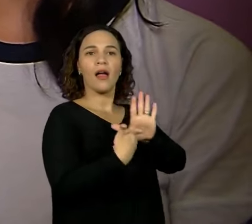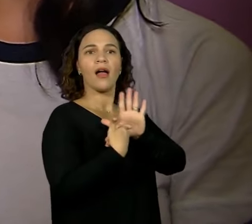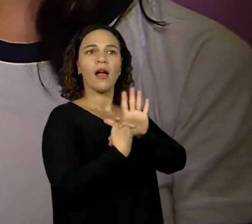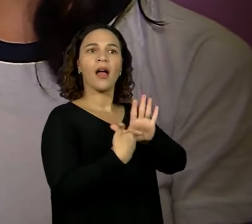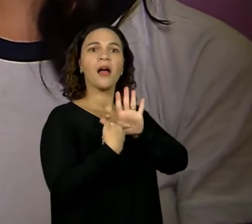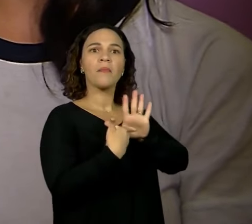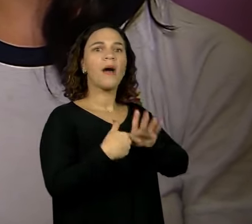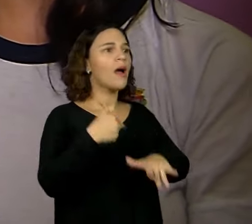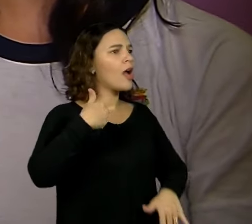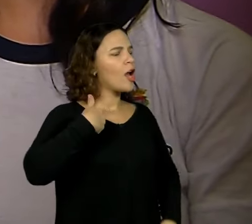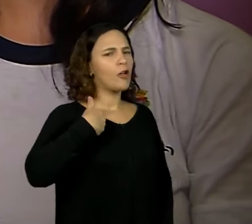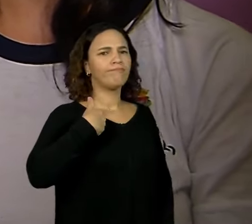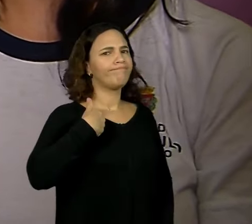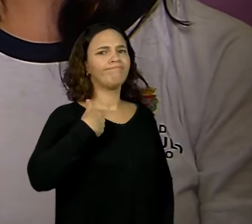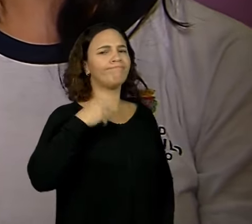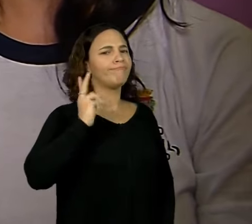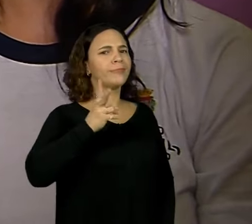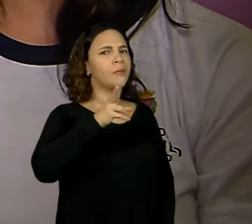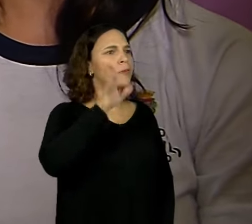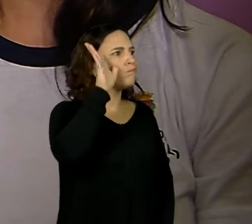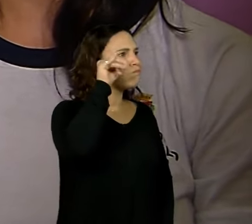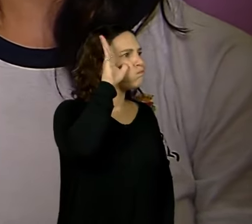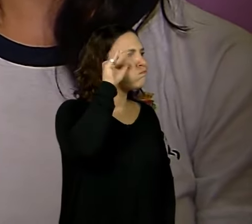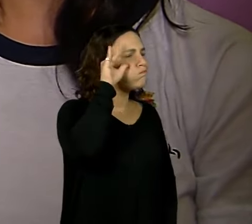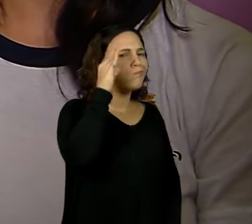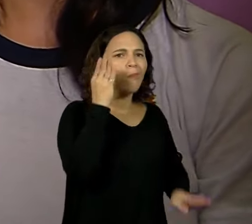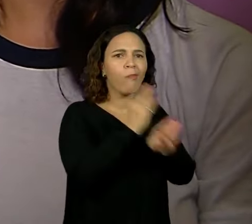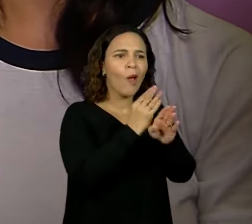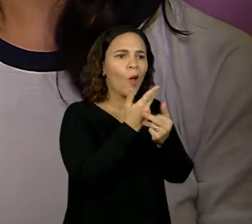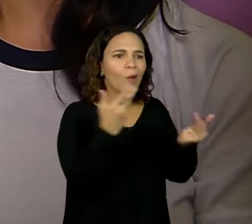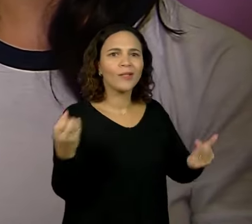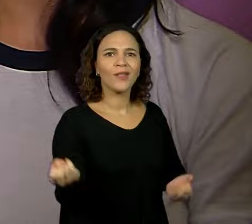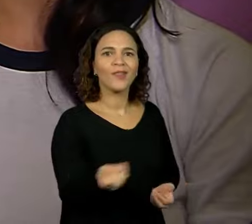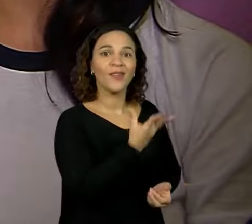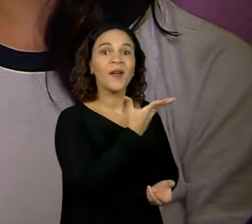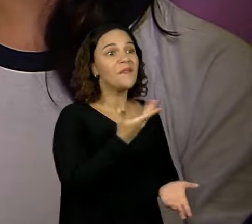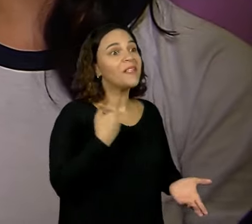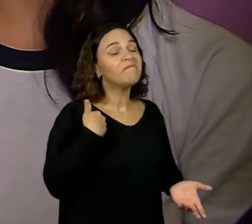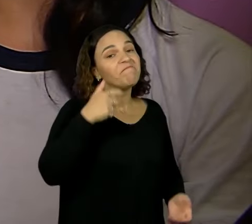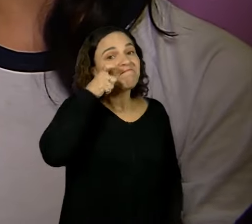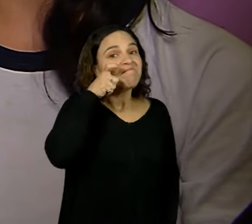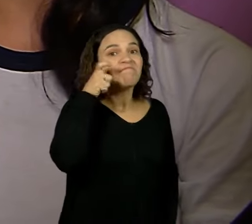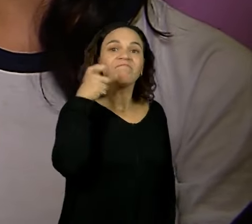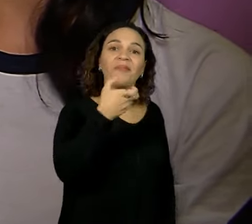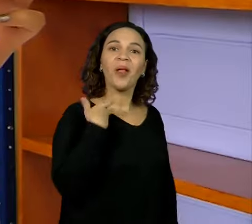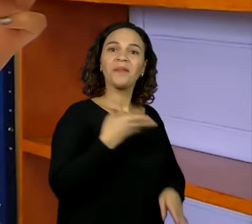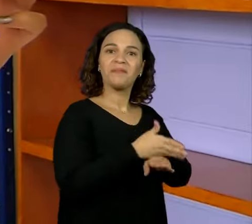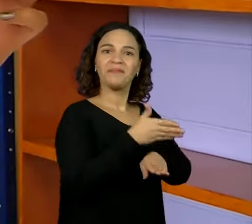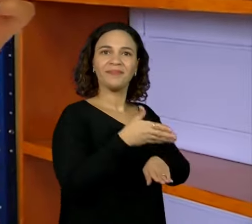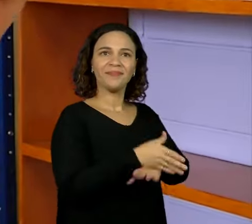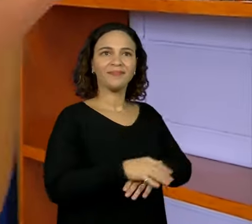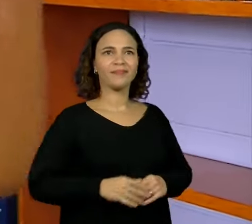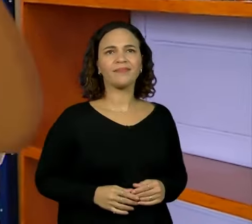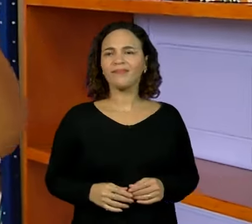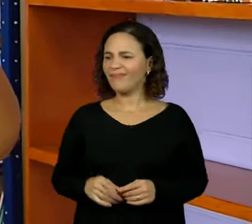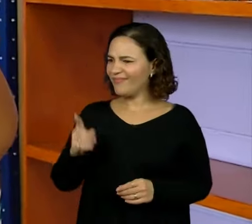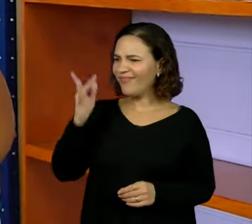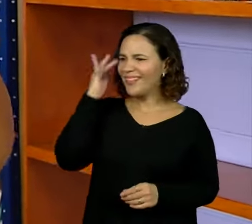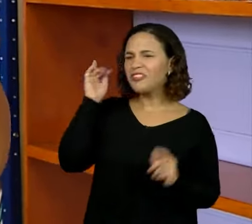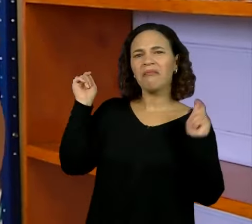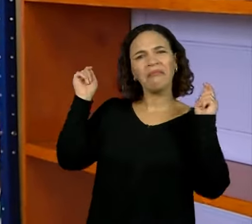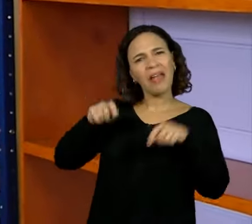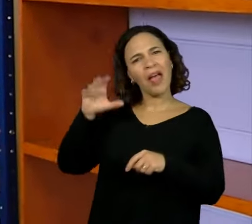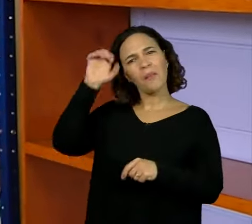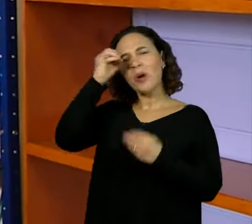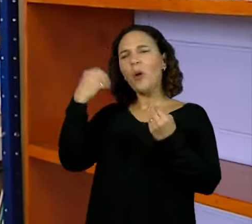eu sou uma pessoa que me interessa muito para descobrir novas coisas, então fiquei bastante interessada e quis participar. Você acha que tem como aprender